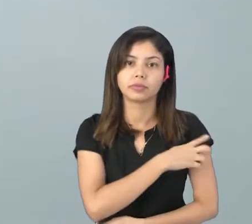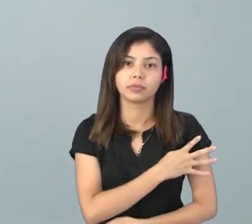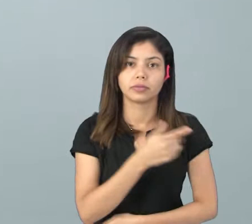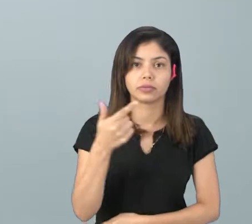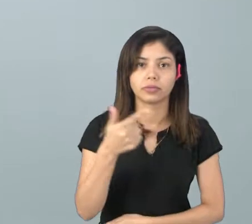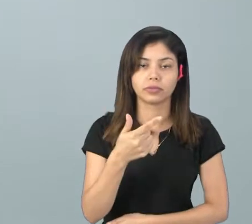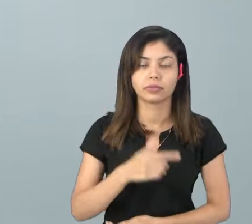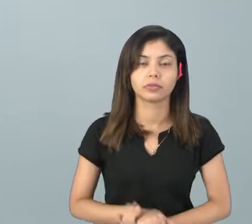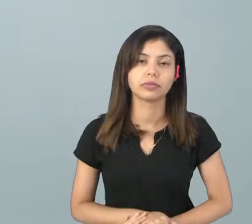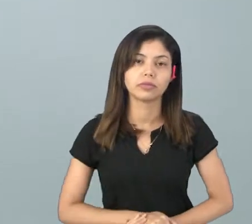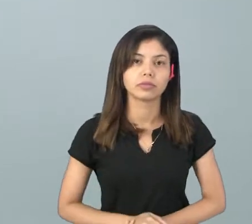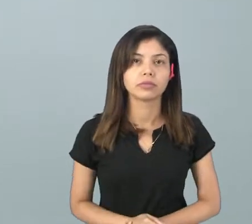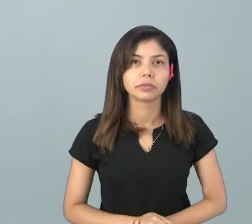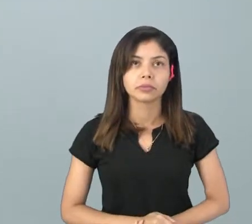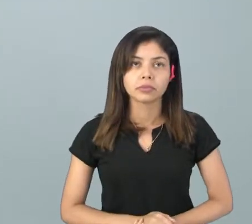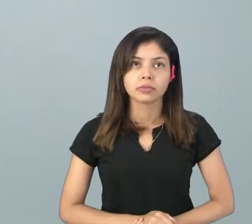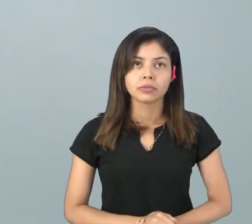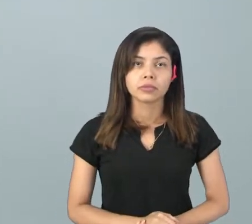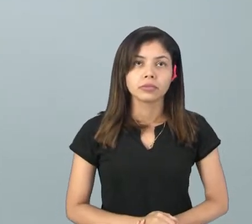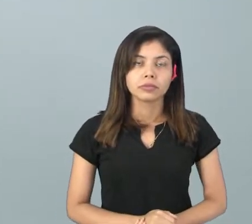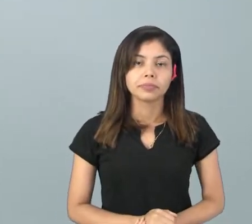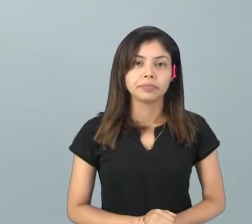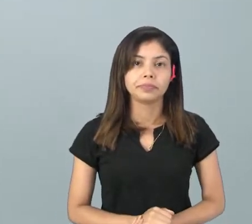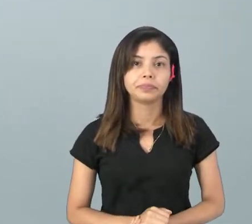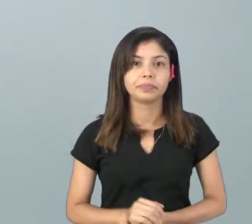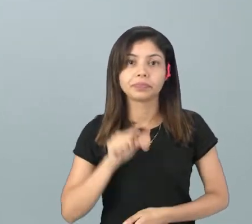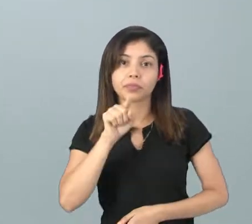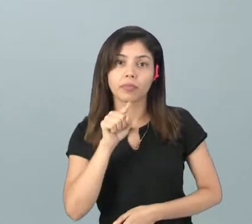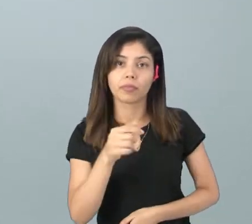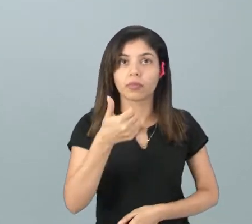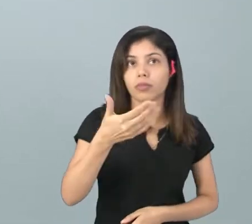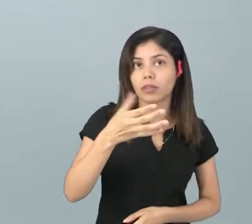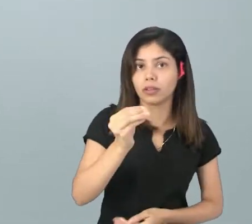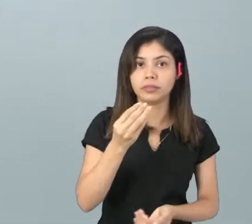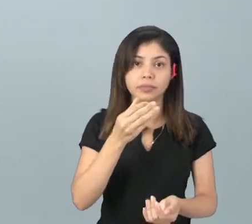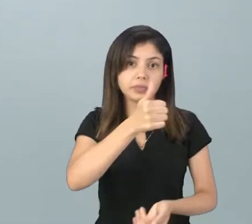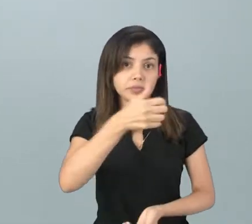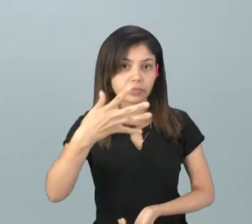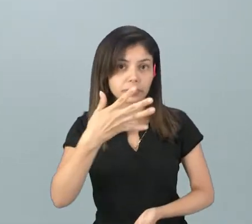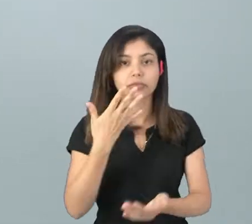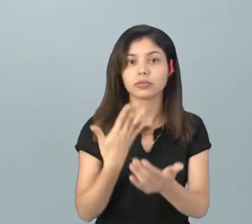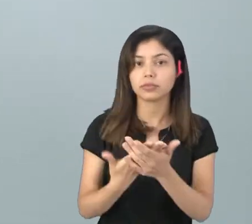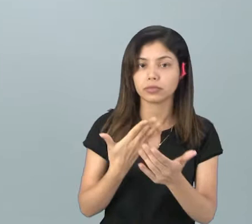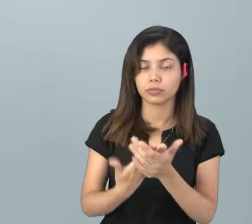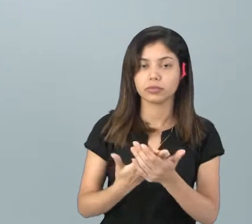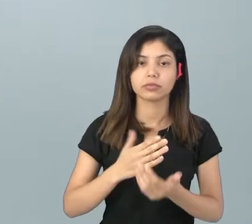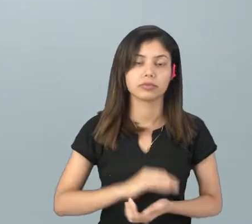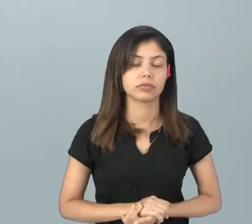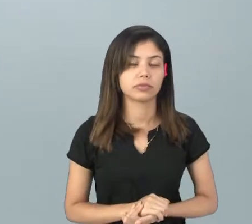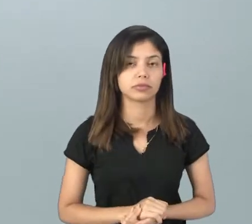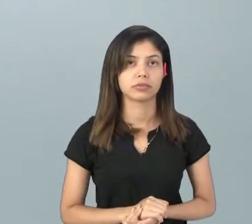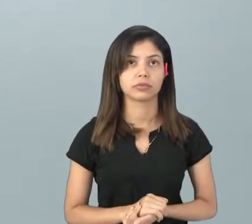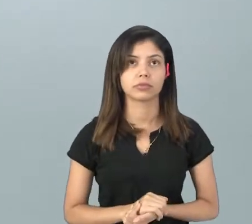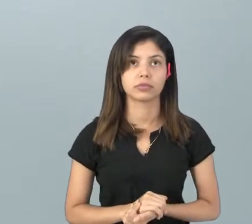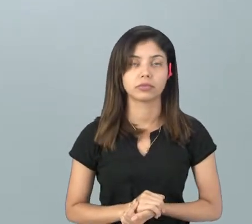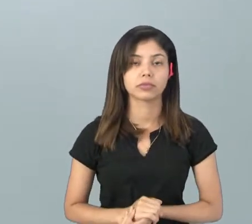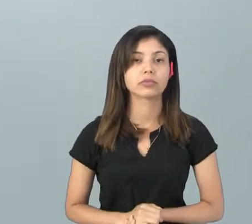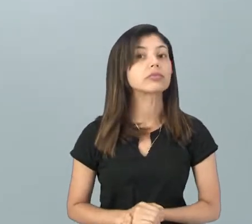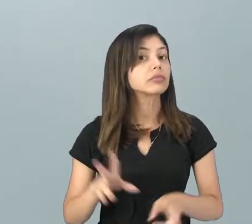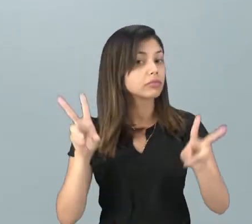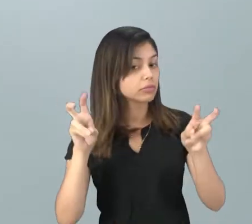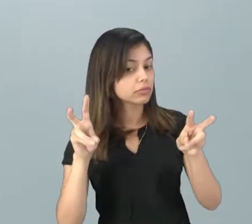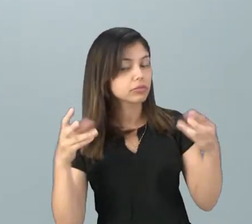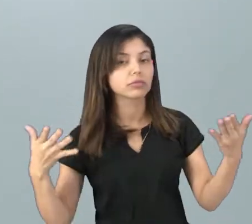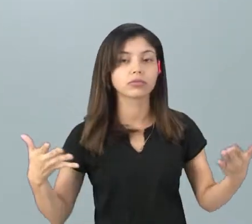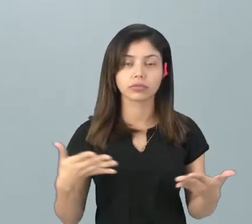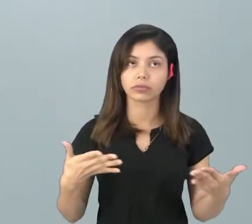2, e vamos estar aí na nossa 14ª aula, e o objeto de conhecimento